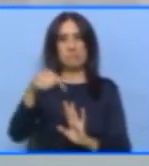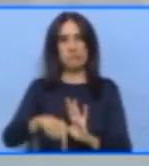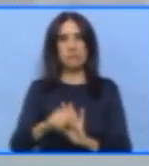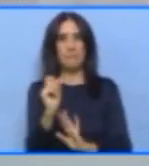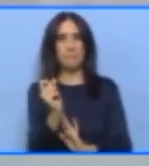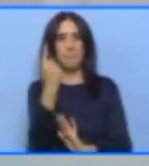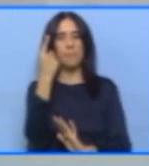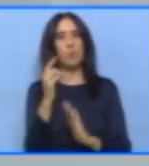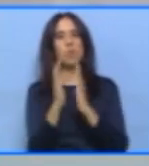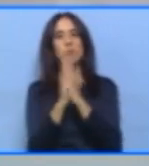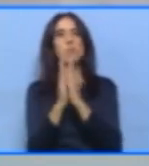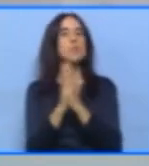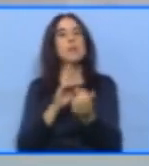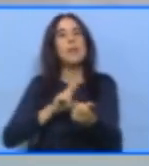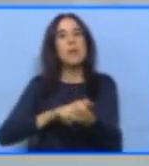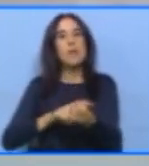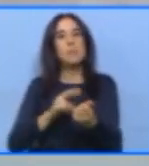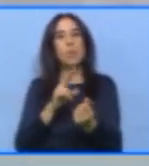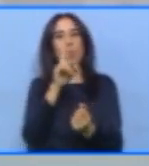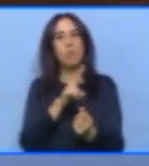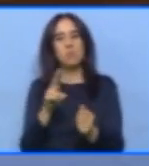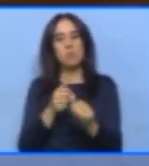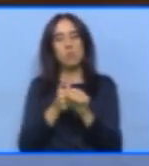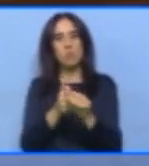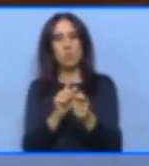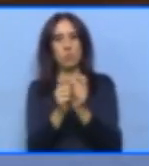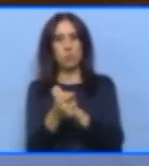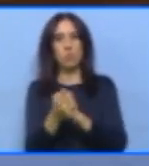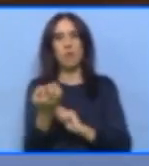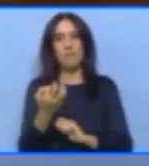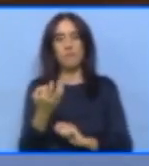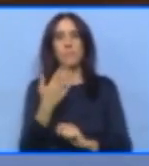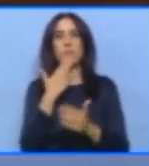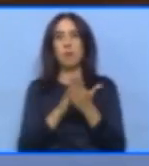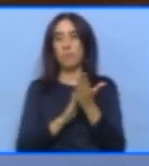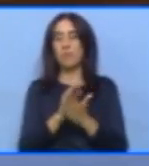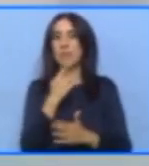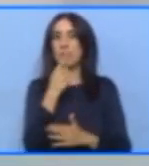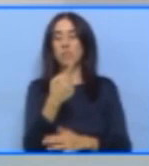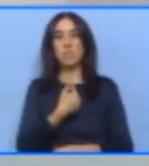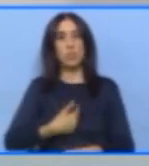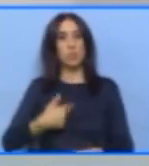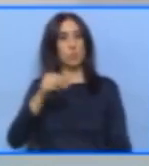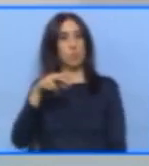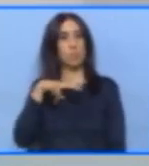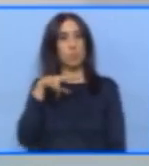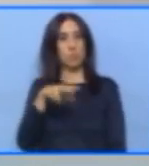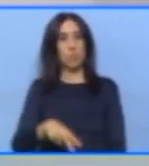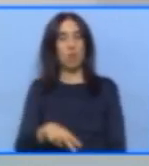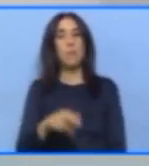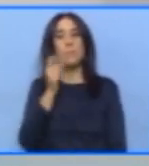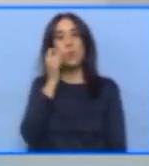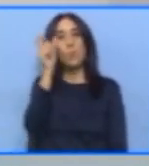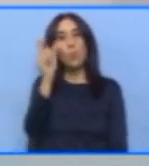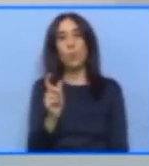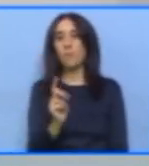a diocese ao ritmo do concílio. Aliás, aproveitaremos para dizer aos cristãos de Portugal que já não conheceram Vieira